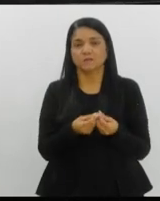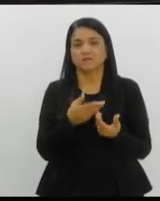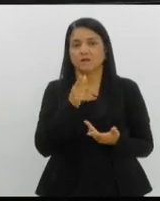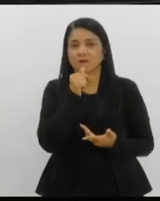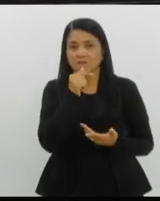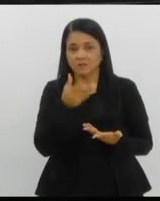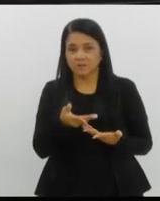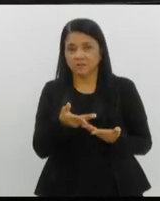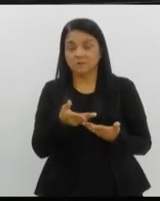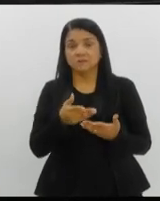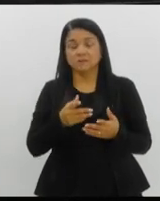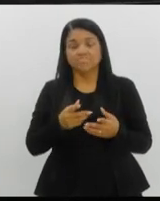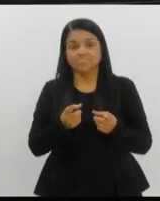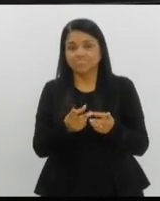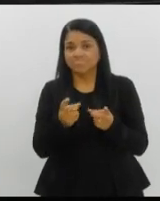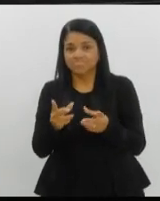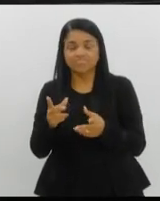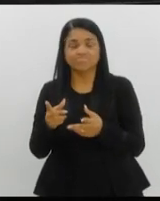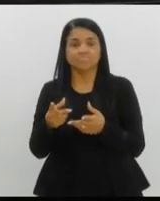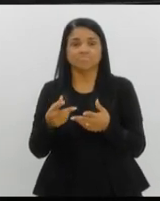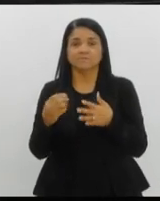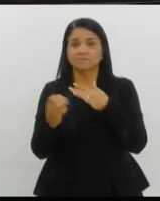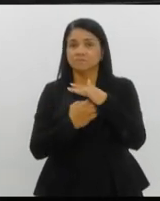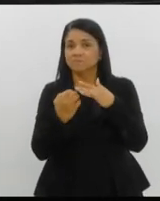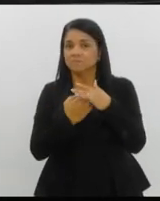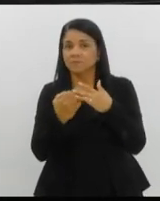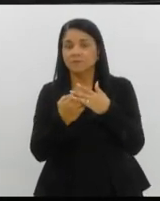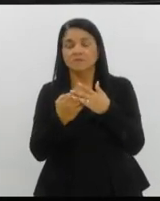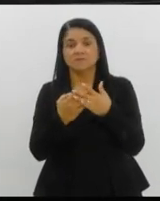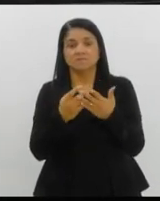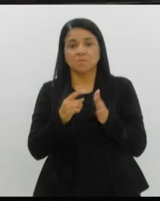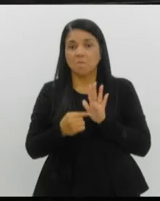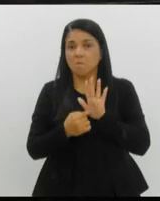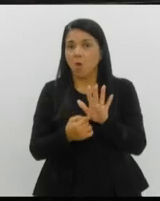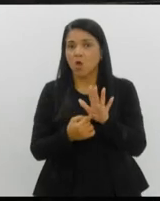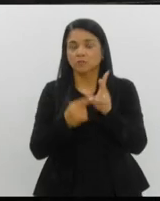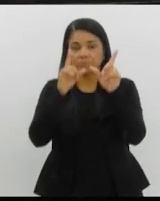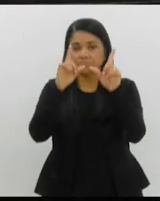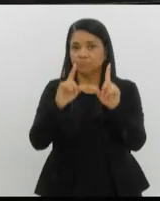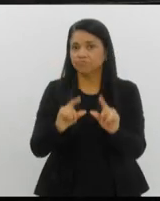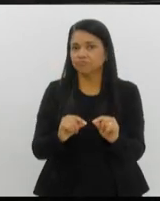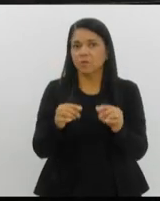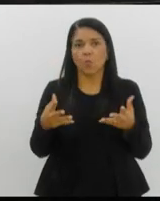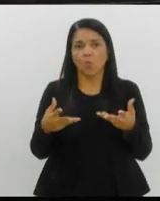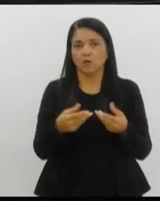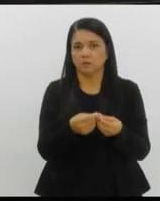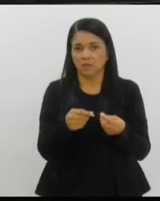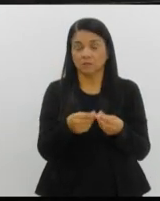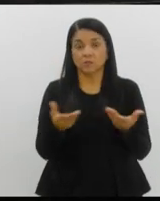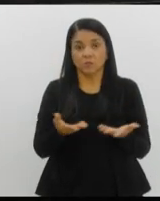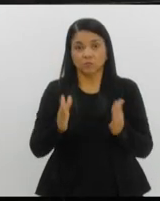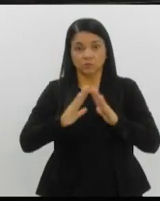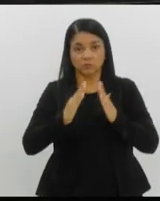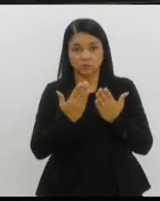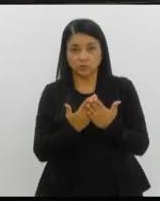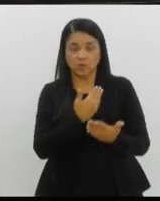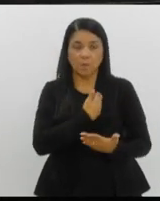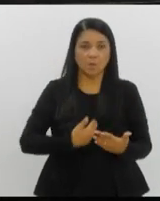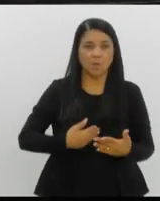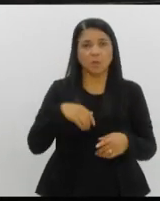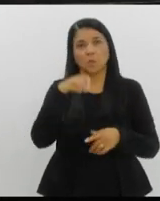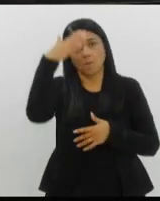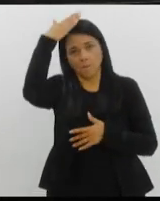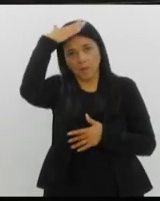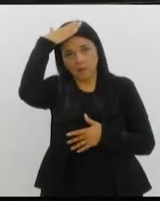vem se mostrando em diversos aspectos ineficiente. O que faz hoje a escola pública, seja no Paraná, no Rio de